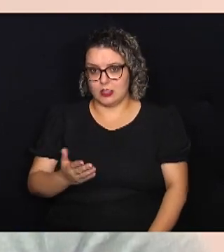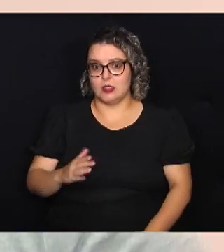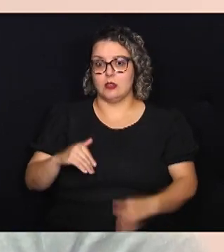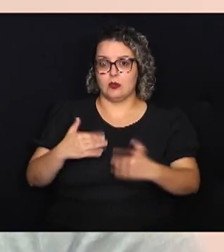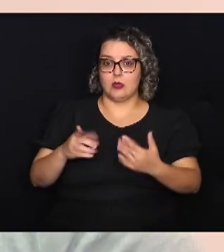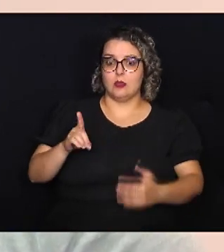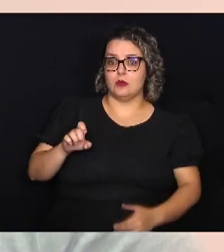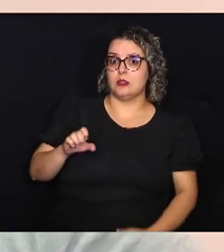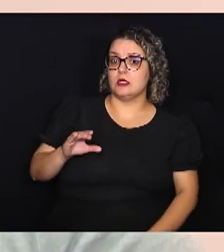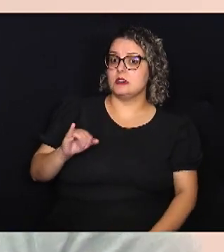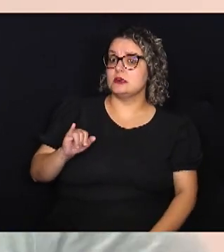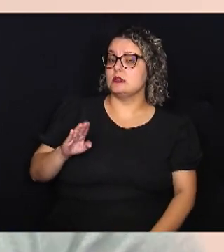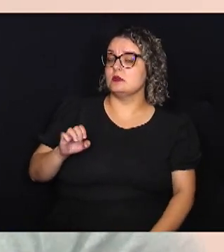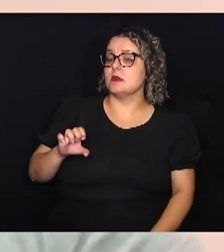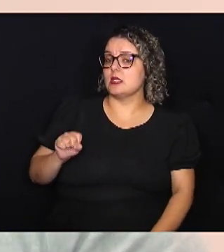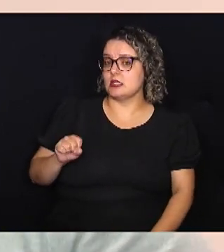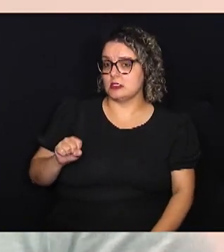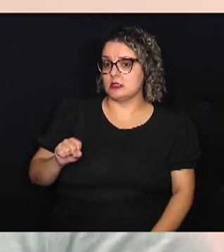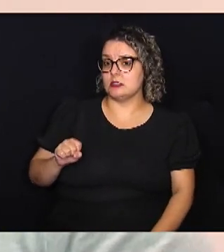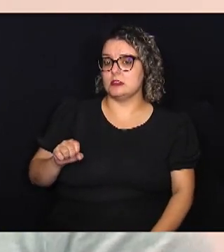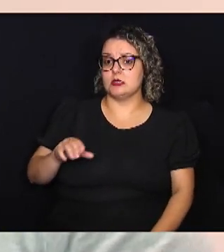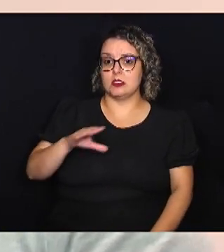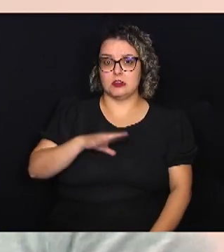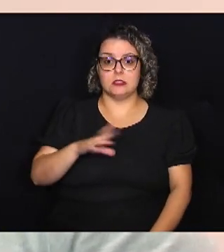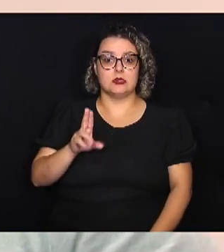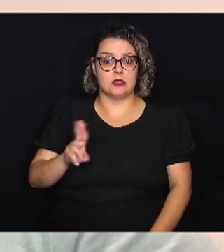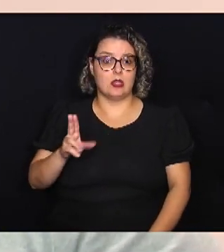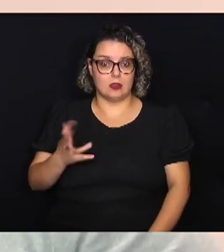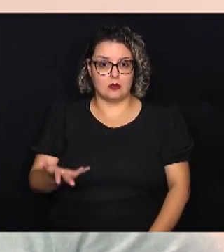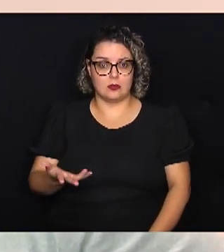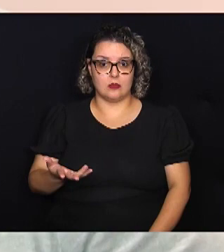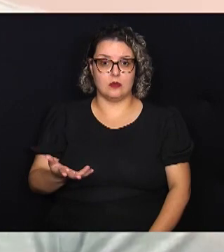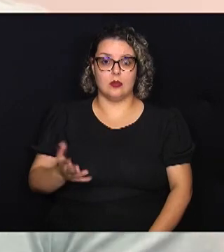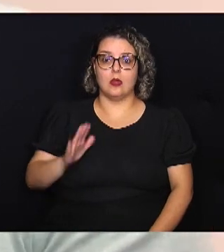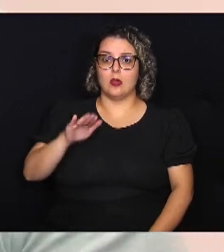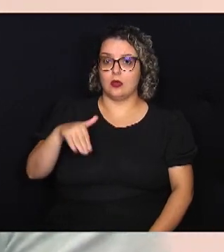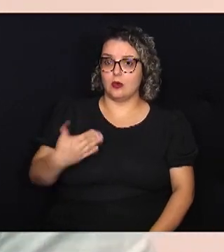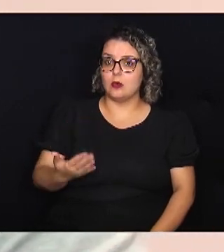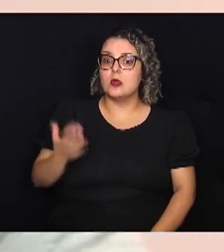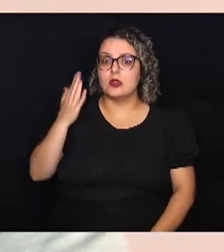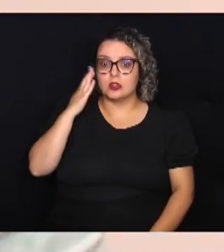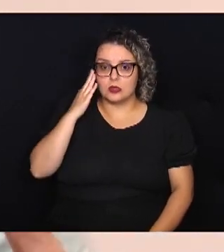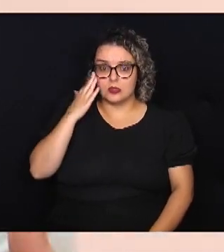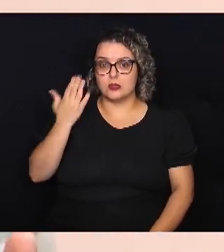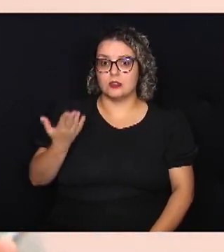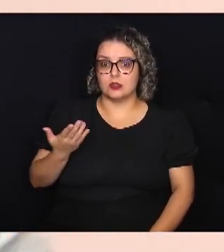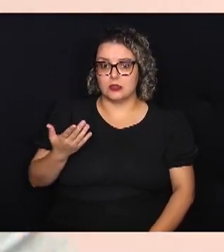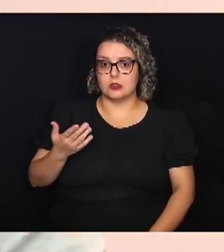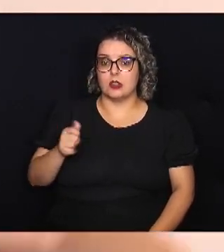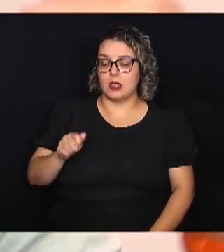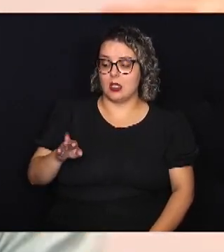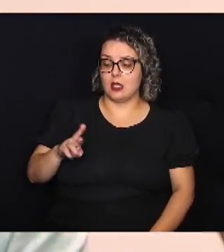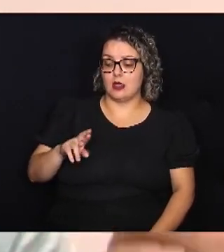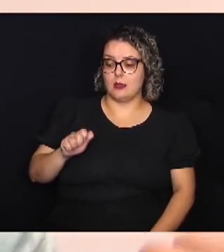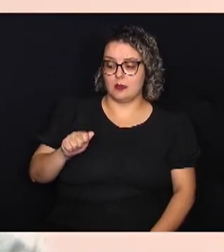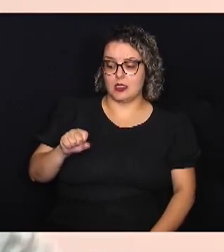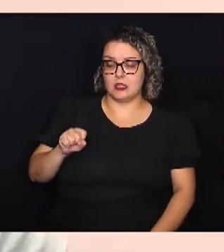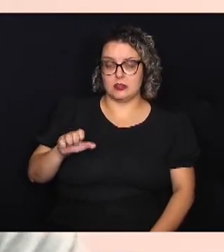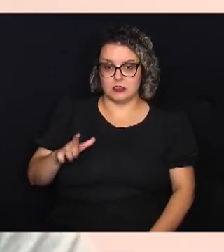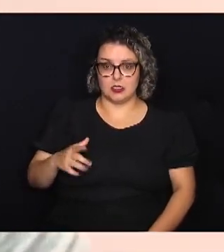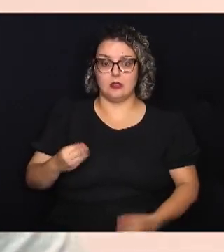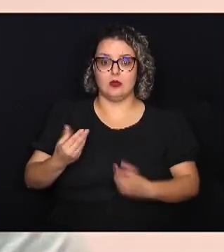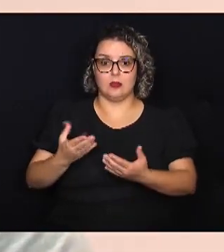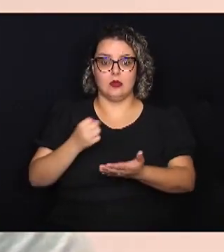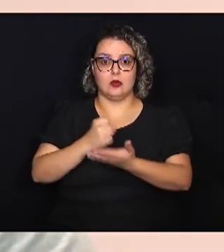a cidade utiliza. A partir do momento que a gente entendeu, e inclusive a Brasel nesse sentido